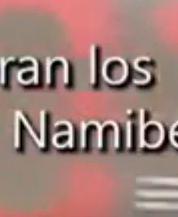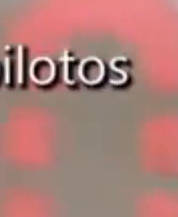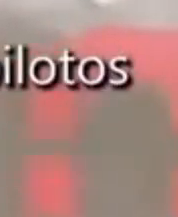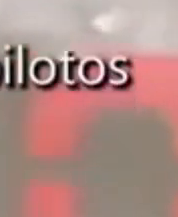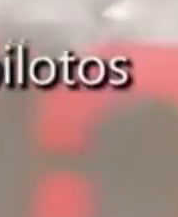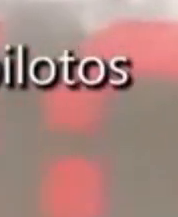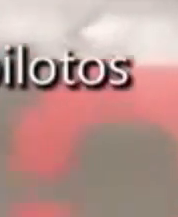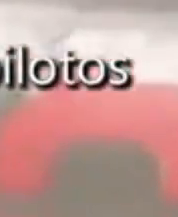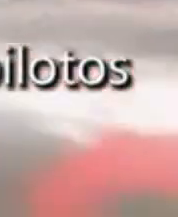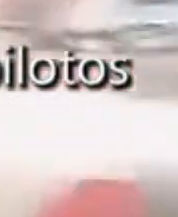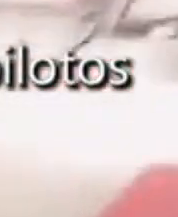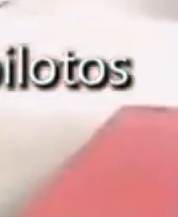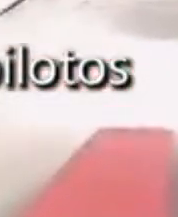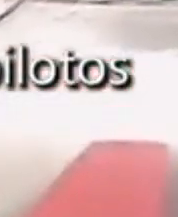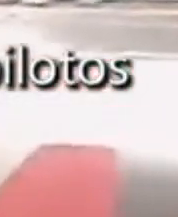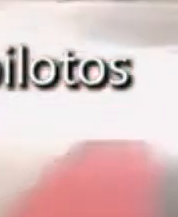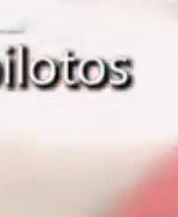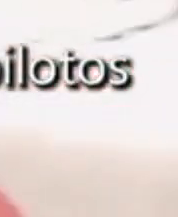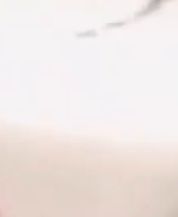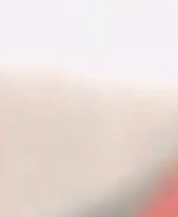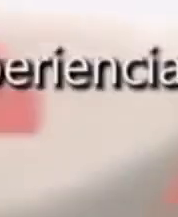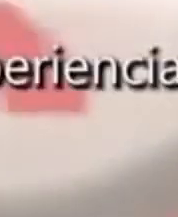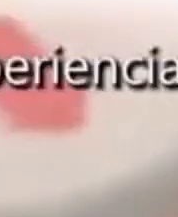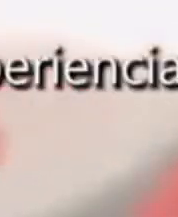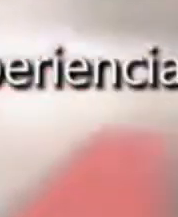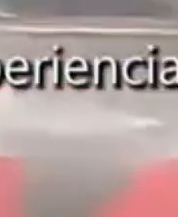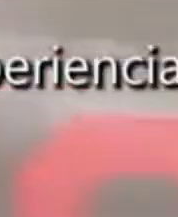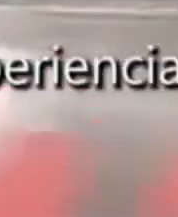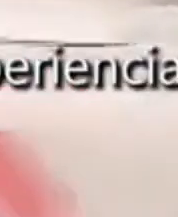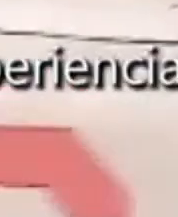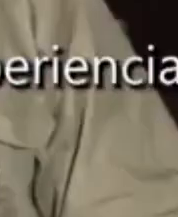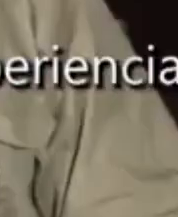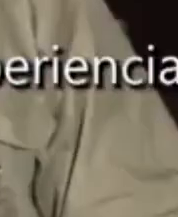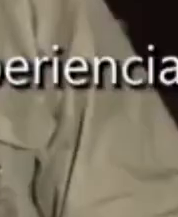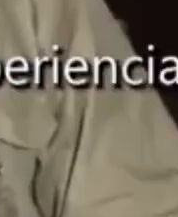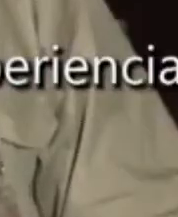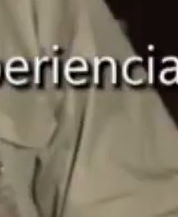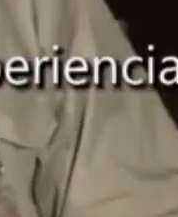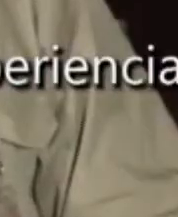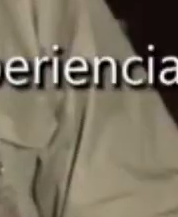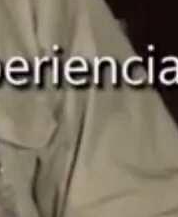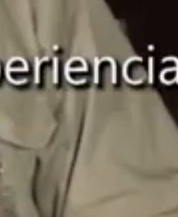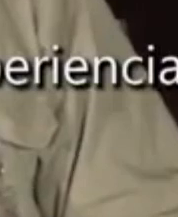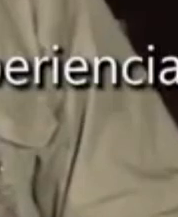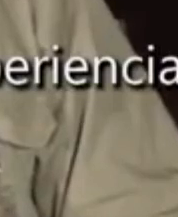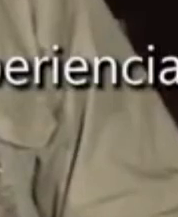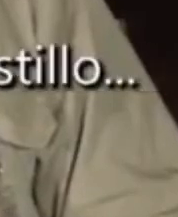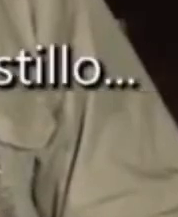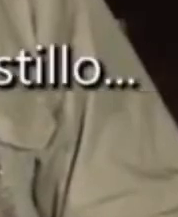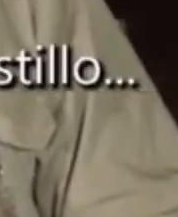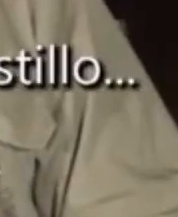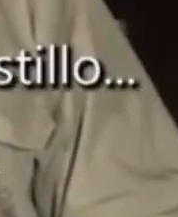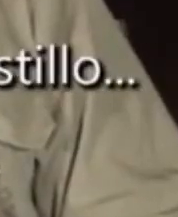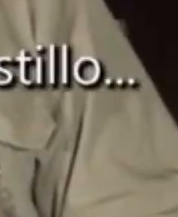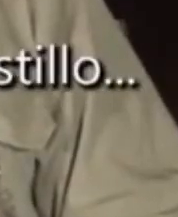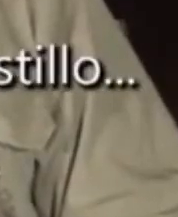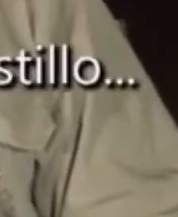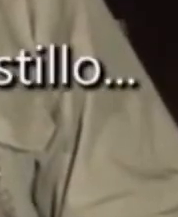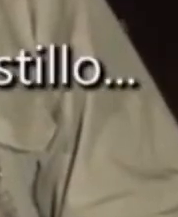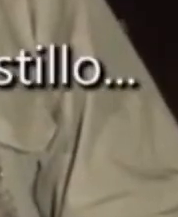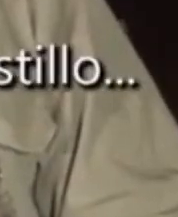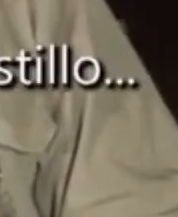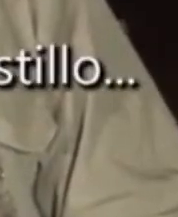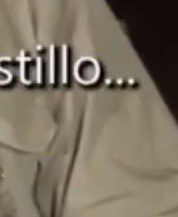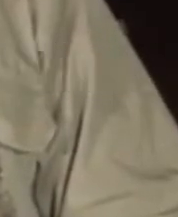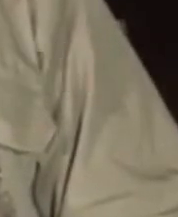no Namibe. Mas com a chegada dos novos pilotos e mais experientes pilotos cubanos, dentre eles estava